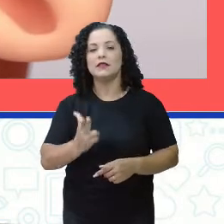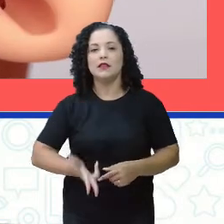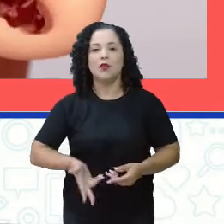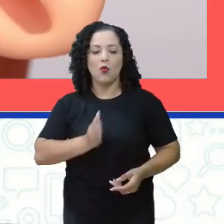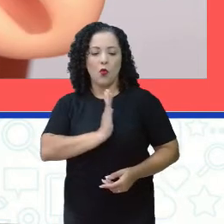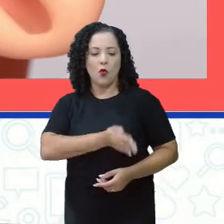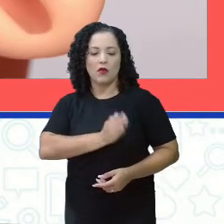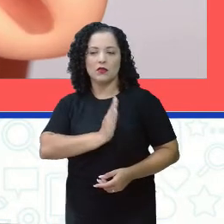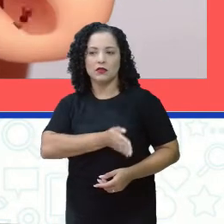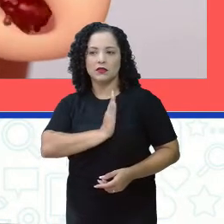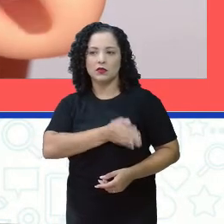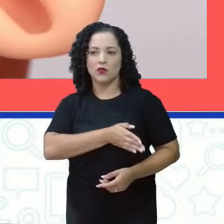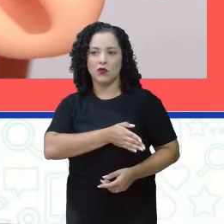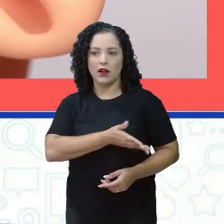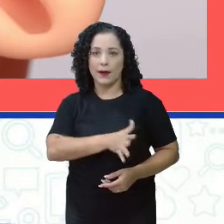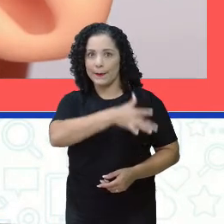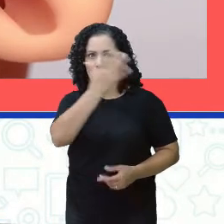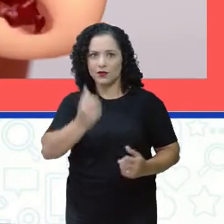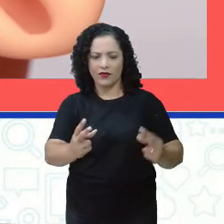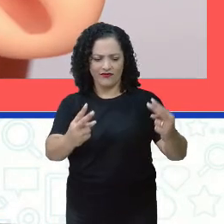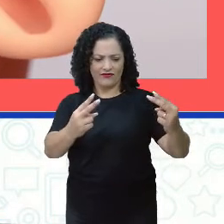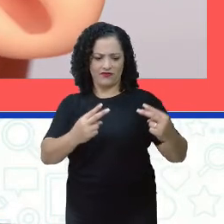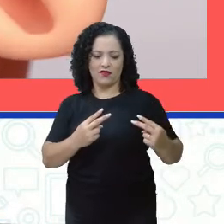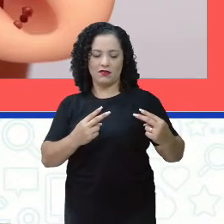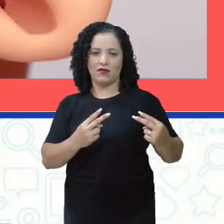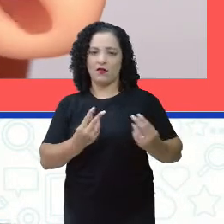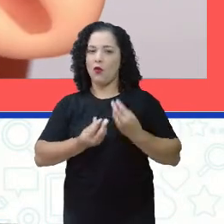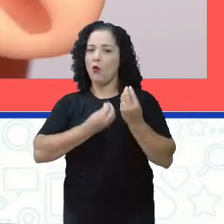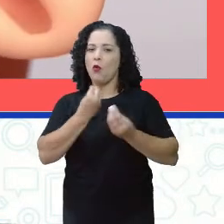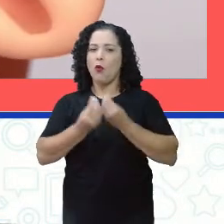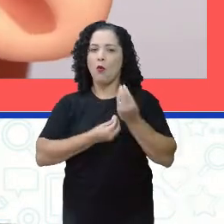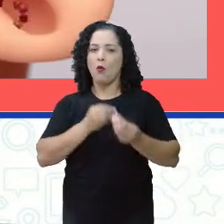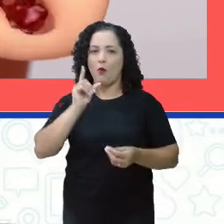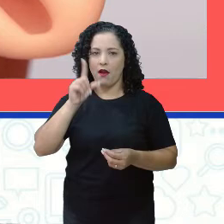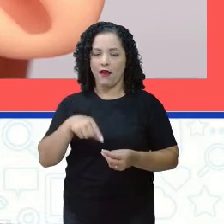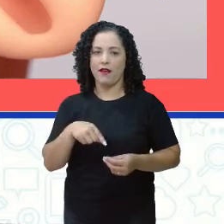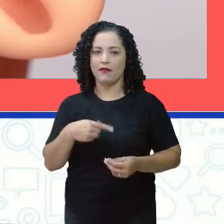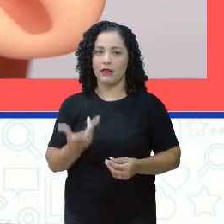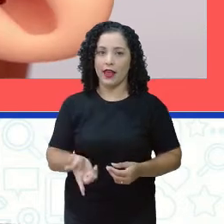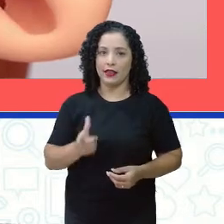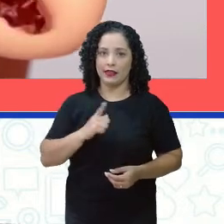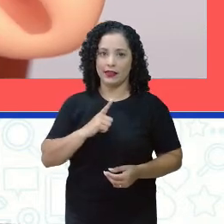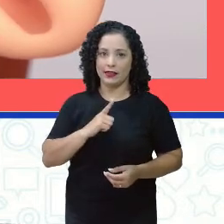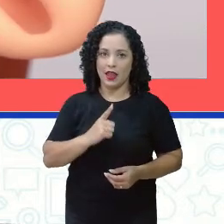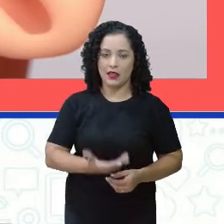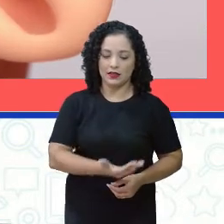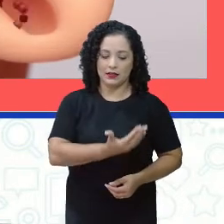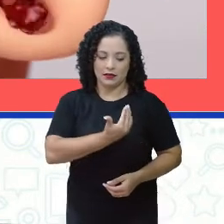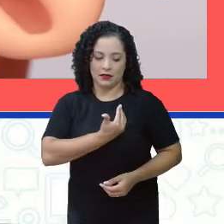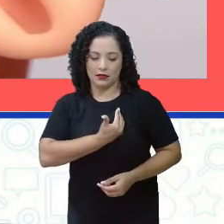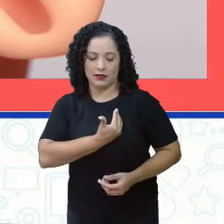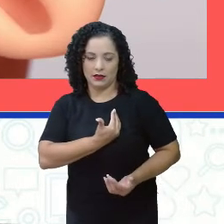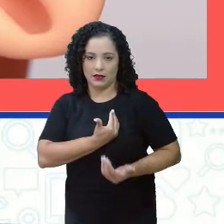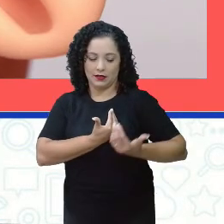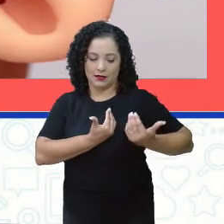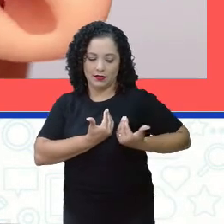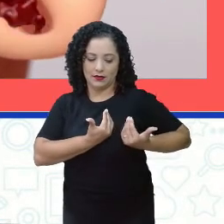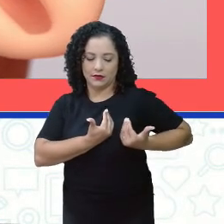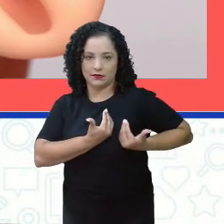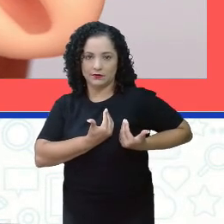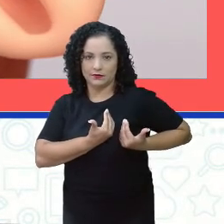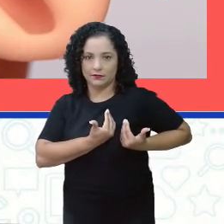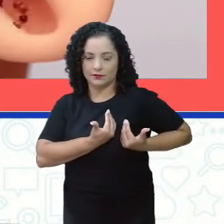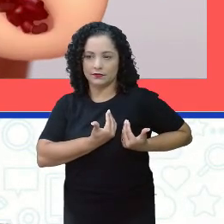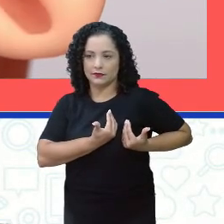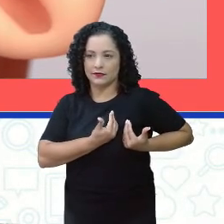está olhando para vocês, como é o meu caso. Então, lembrando que o lado esquerdo e o lado direito. Então, observem aí